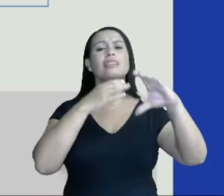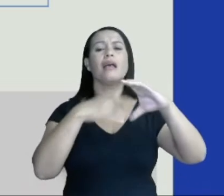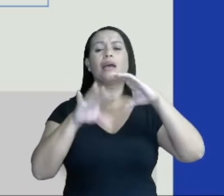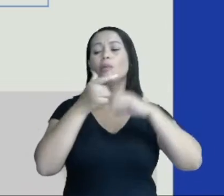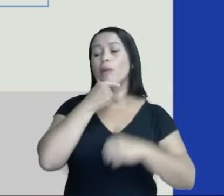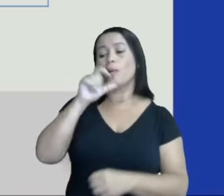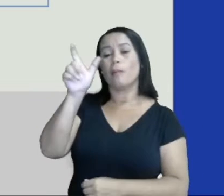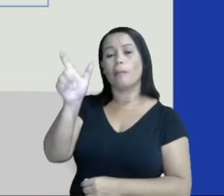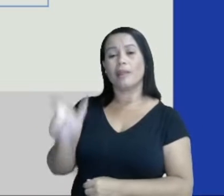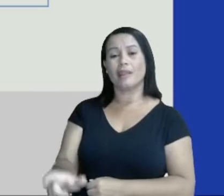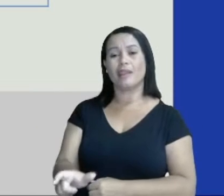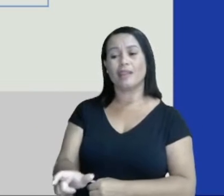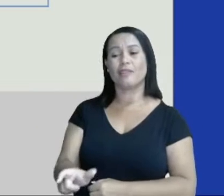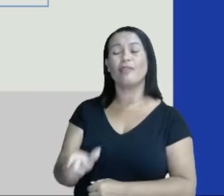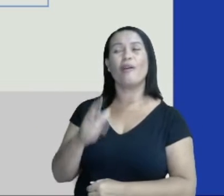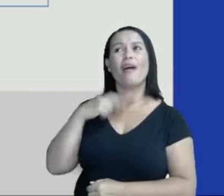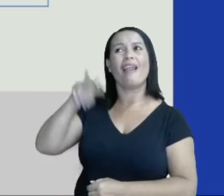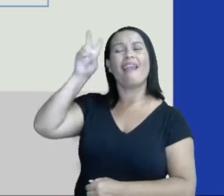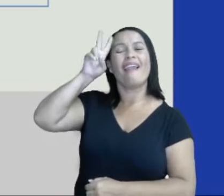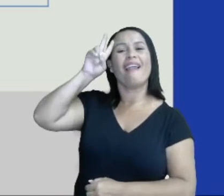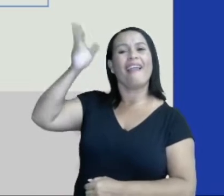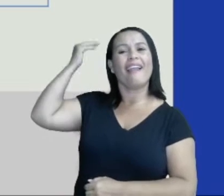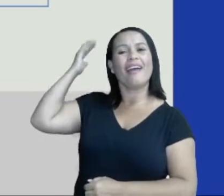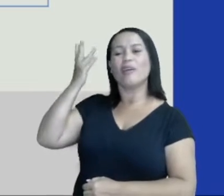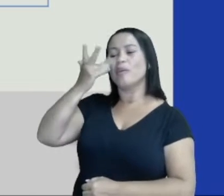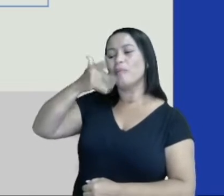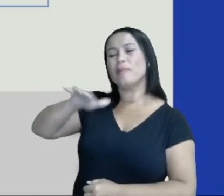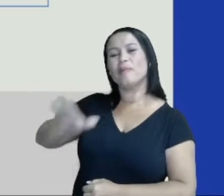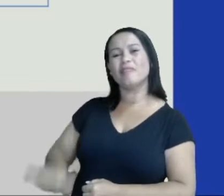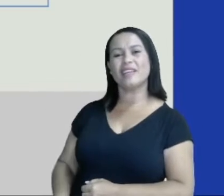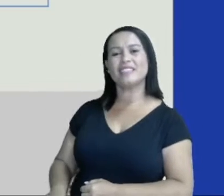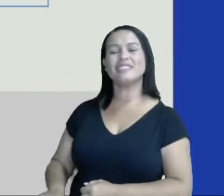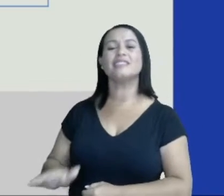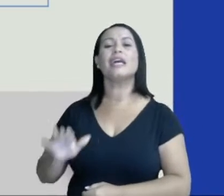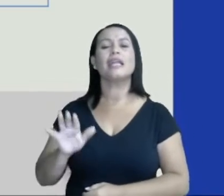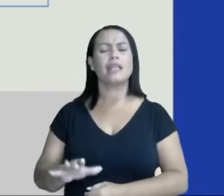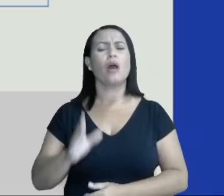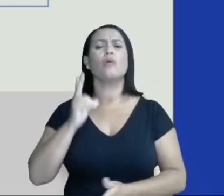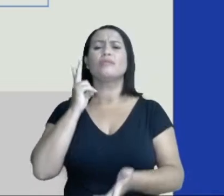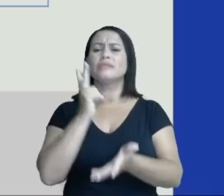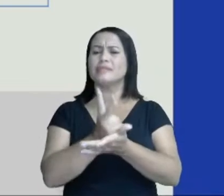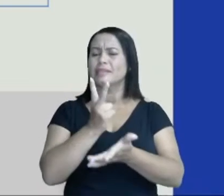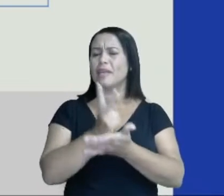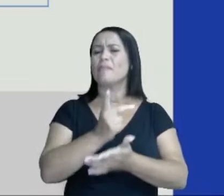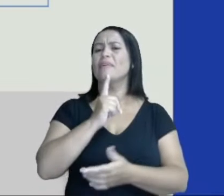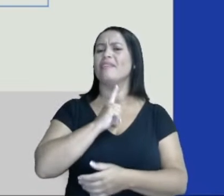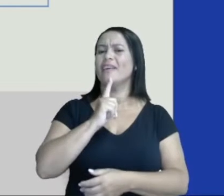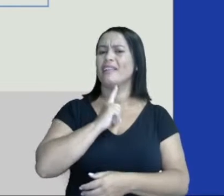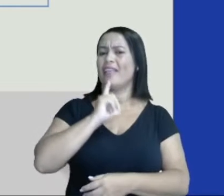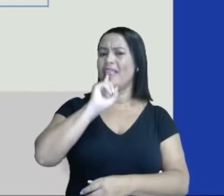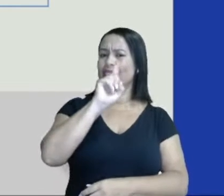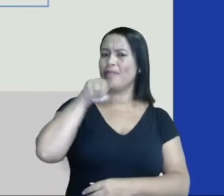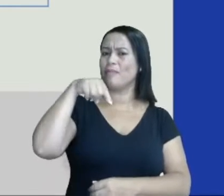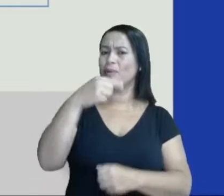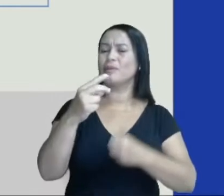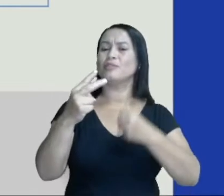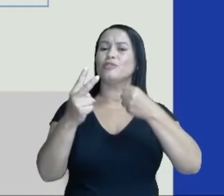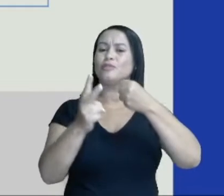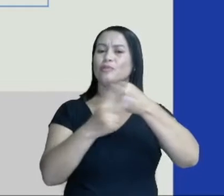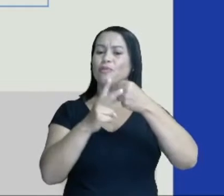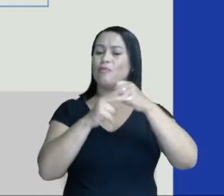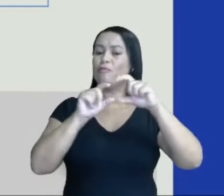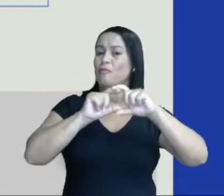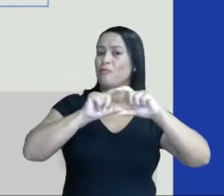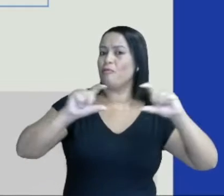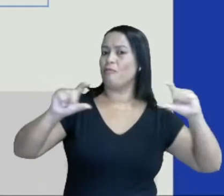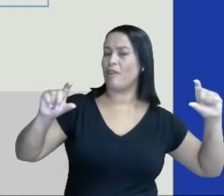menino, recordo minha infância. Então, preste atenção, ó. Sempre vai vir depois do verbo. E